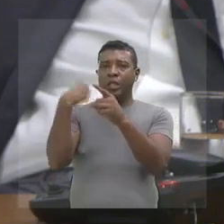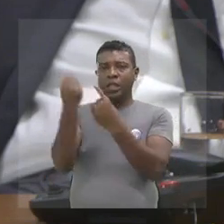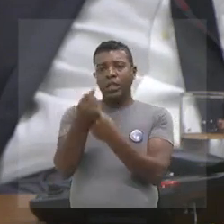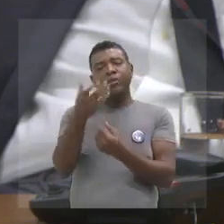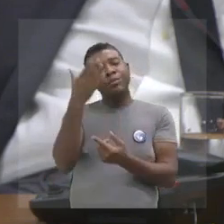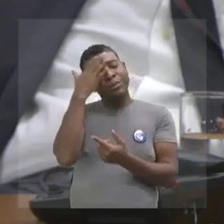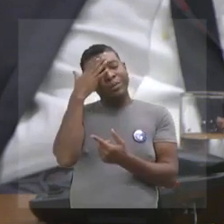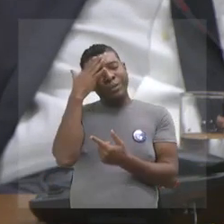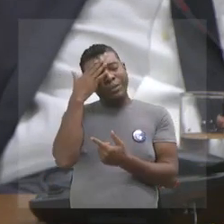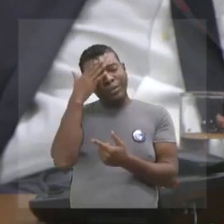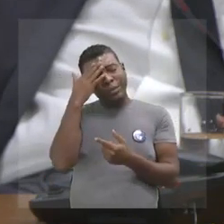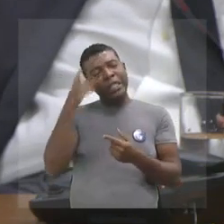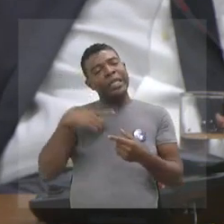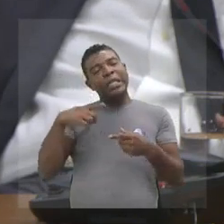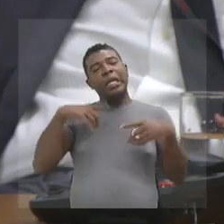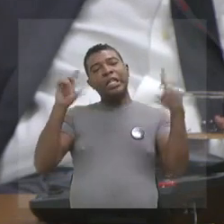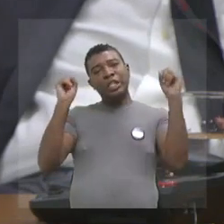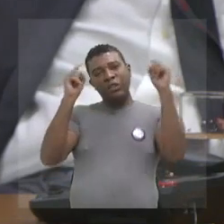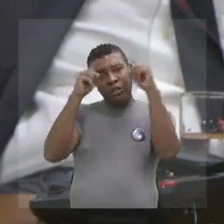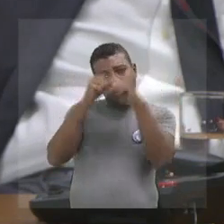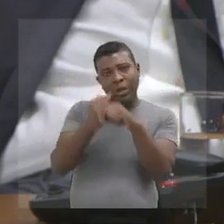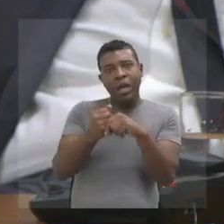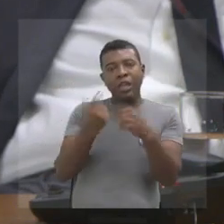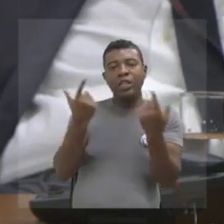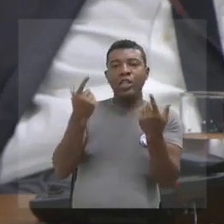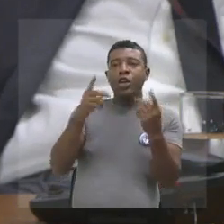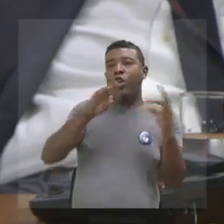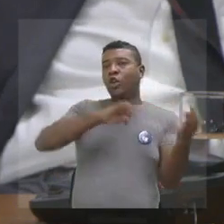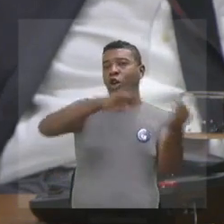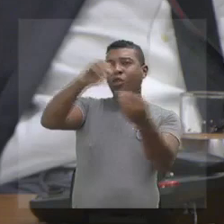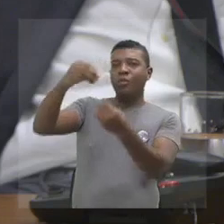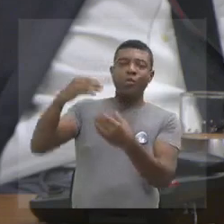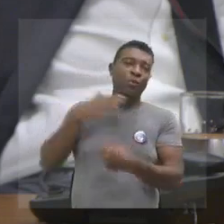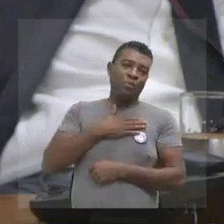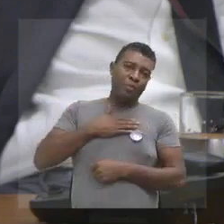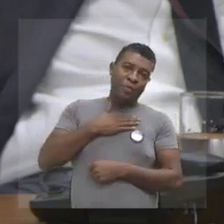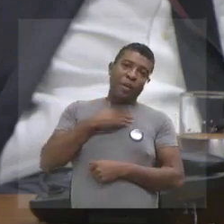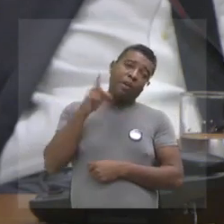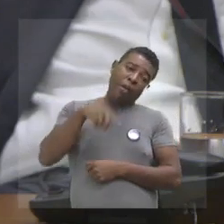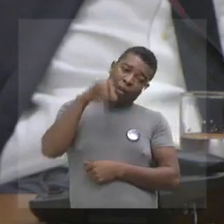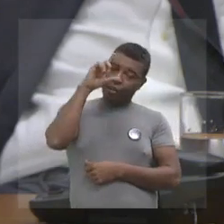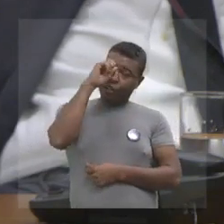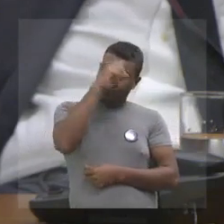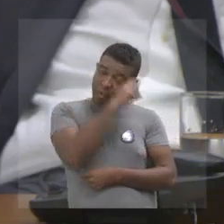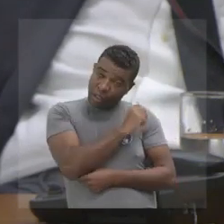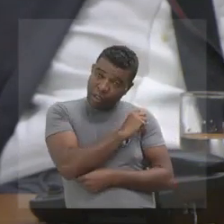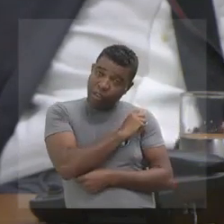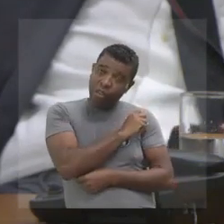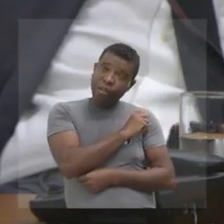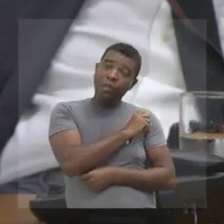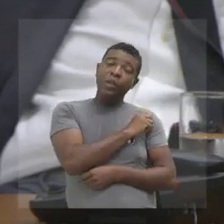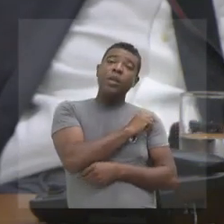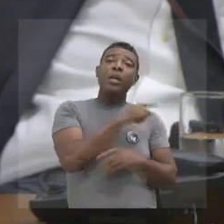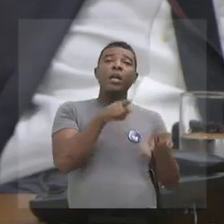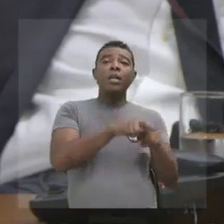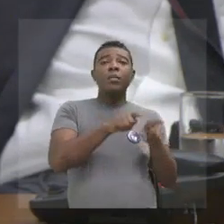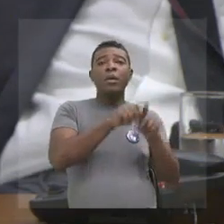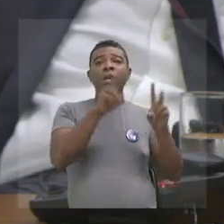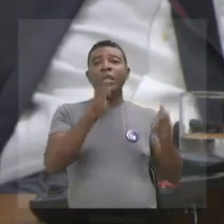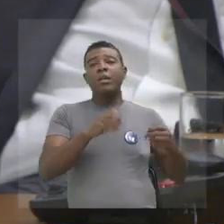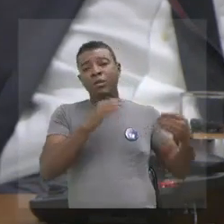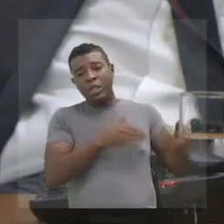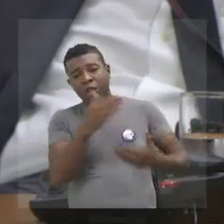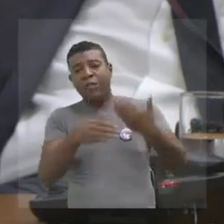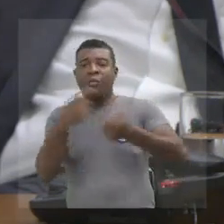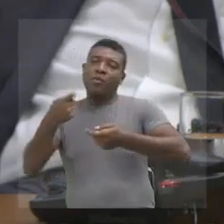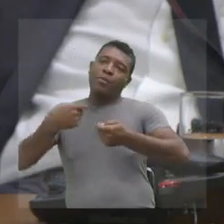é de agradarmos as questões ambientais e das questões de desenvolvimento econômico que